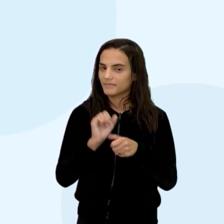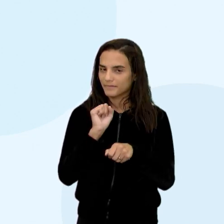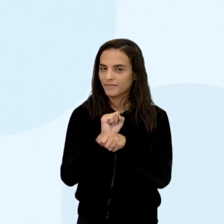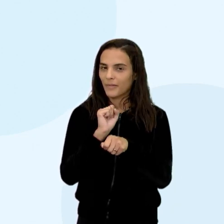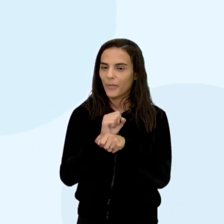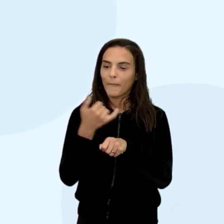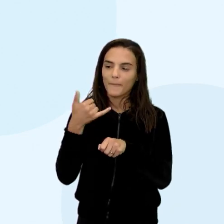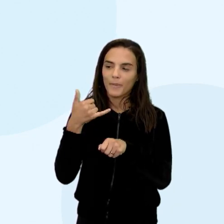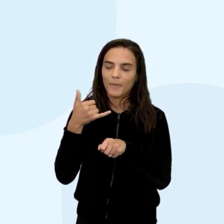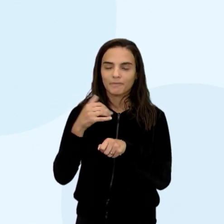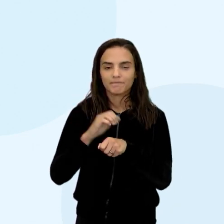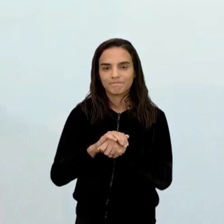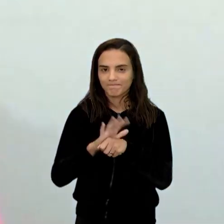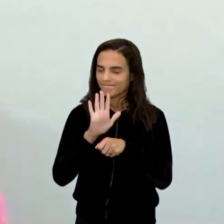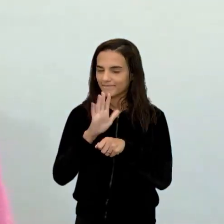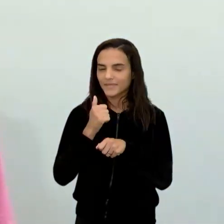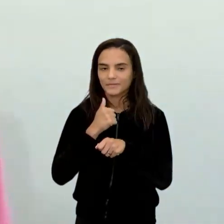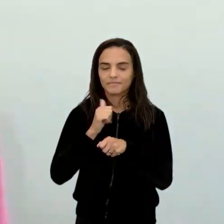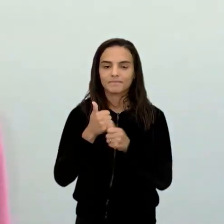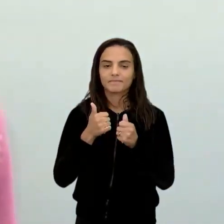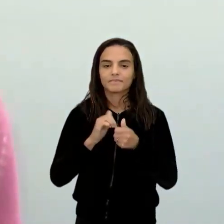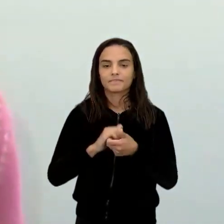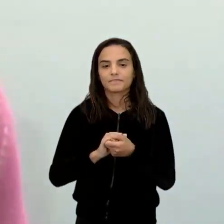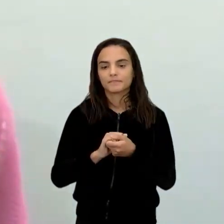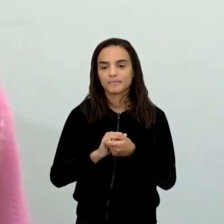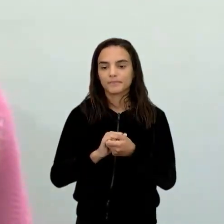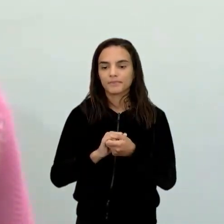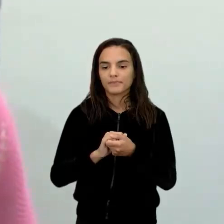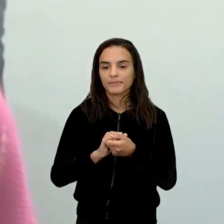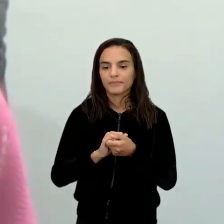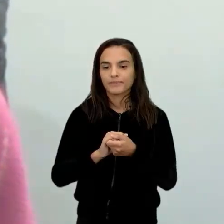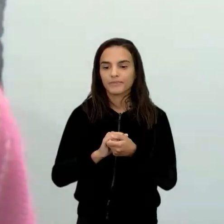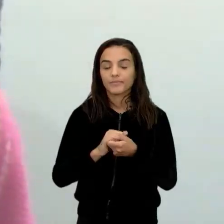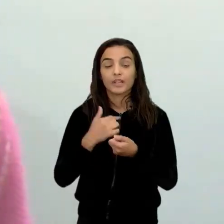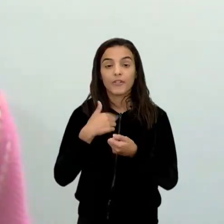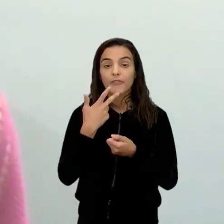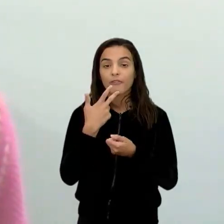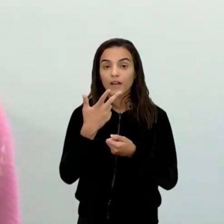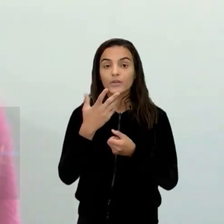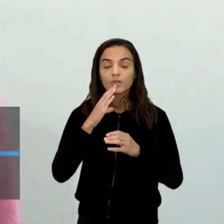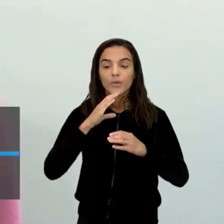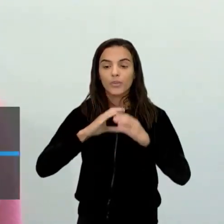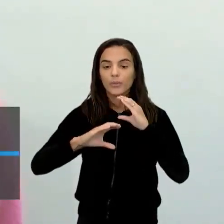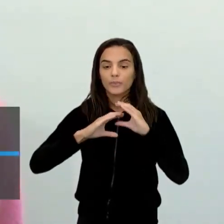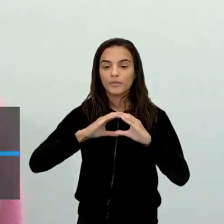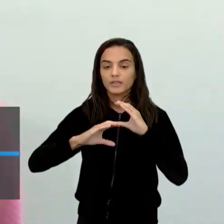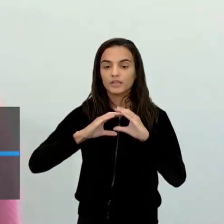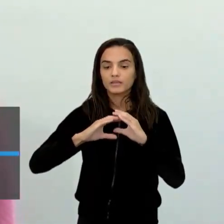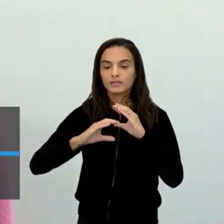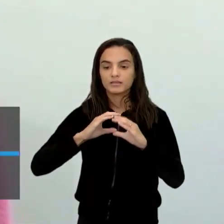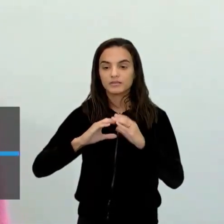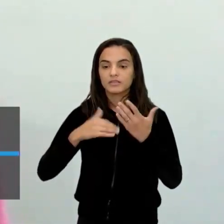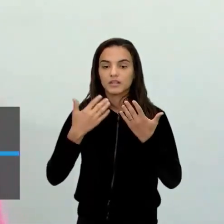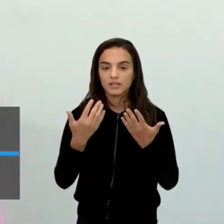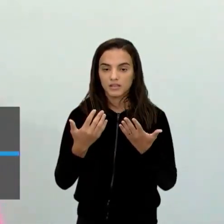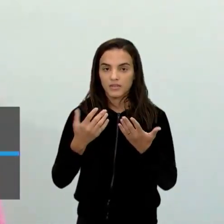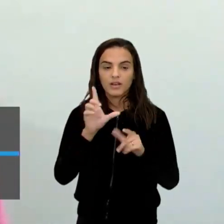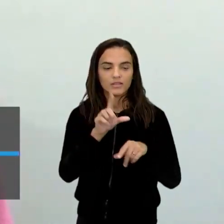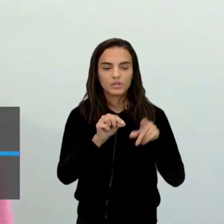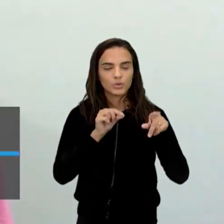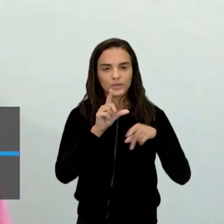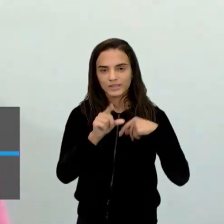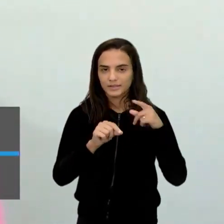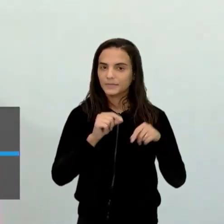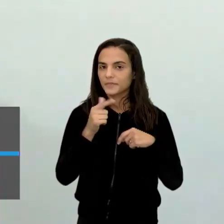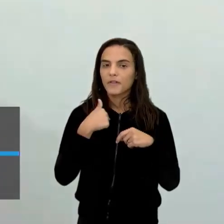Peraí, que o meu celular viveu aqui. Pronto. É o seguinte... Quando eu falo de comunicação aumentativa